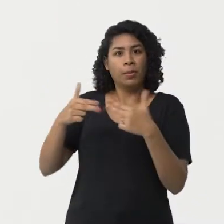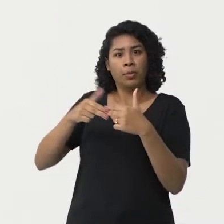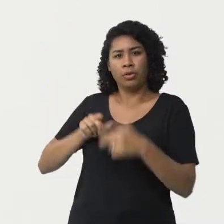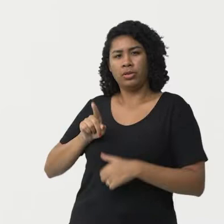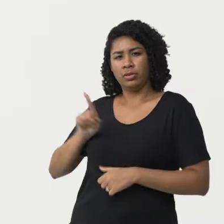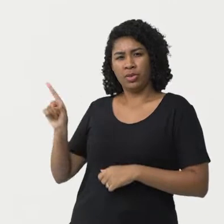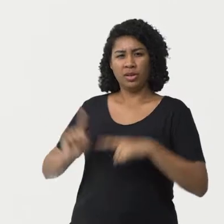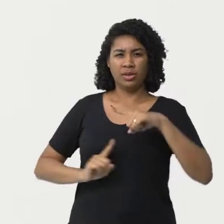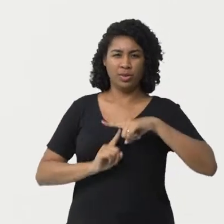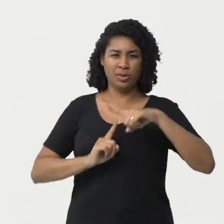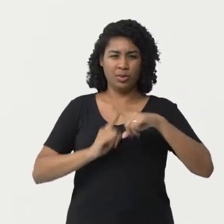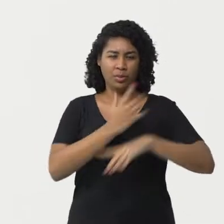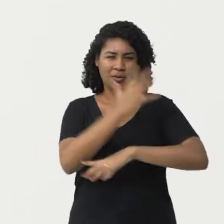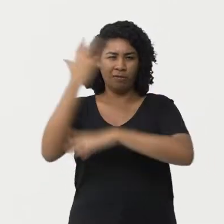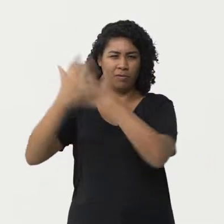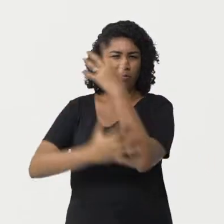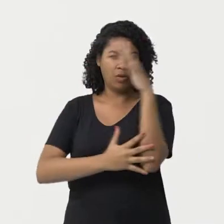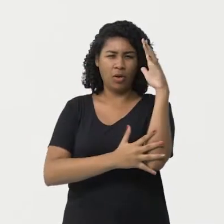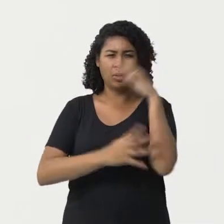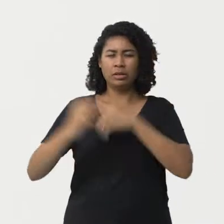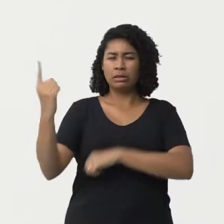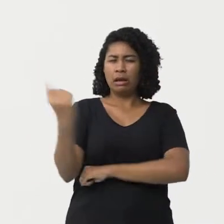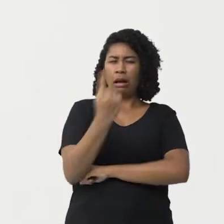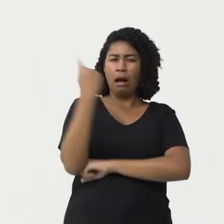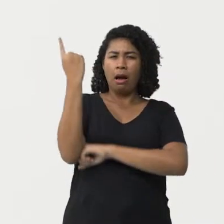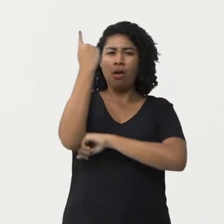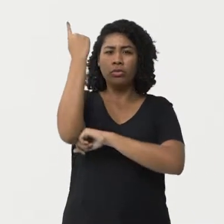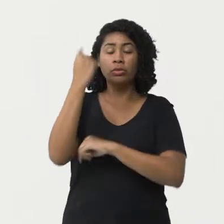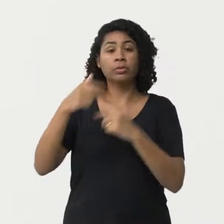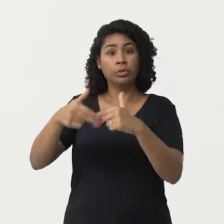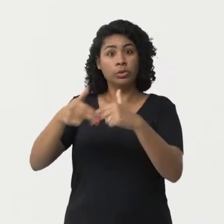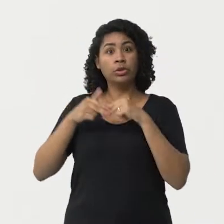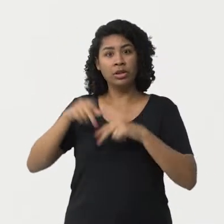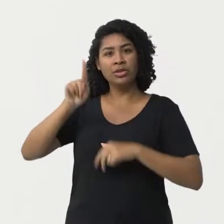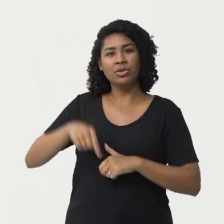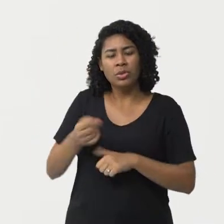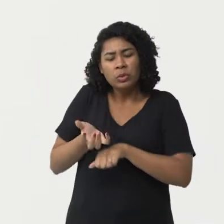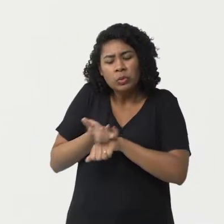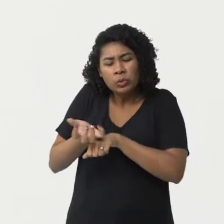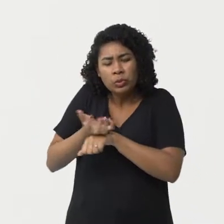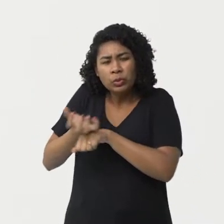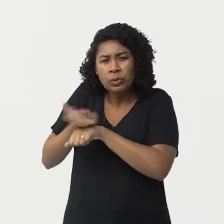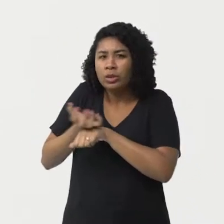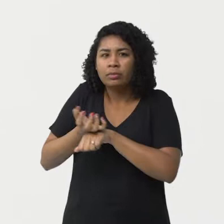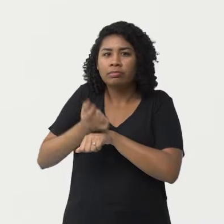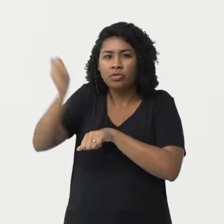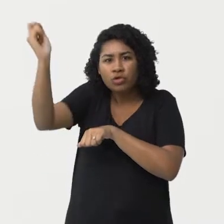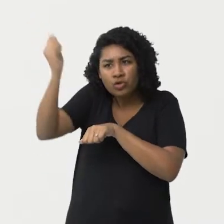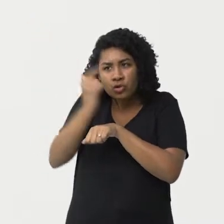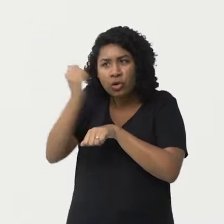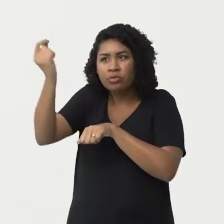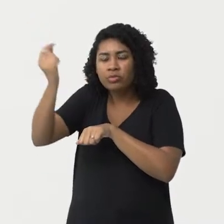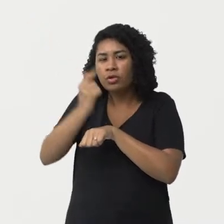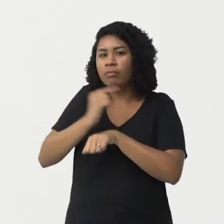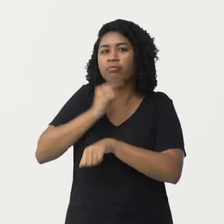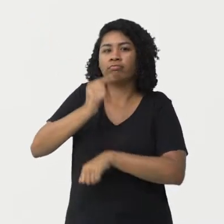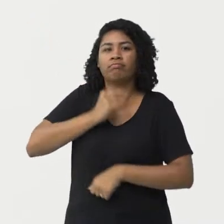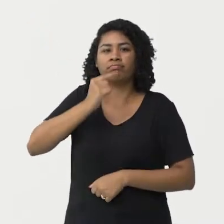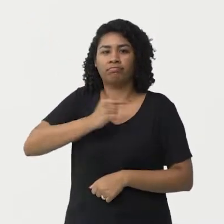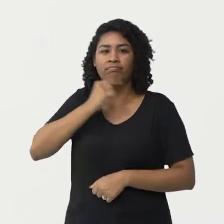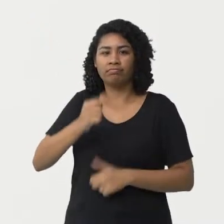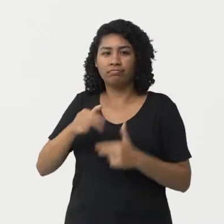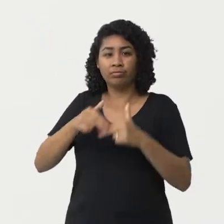floresta amazônica é assim, com as árvores muito altas, as vegetações mais baixas não vão receber tanta luz solar. Então, aí é meio que